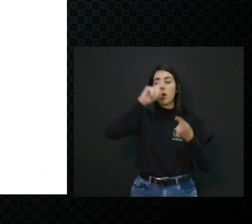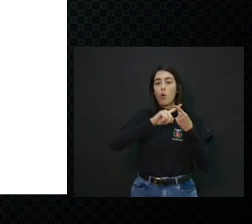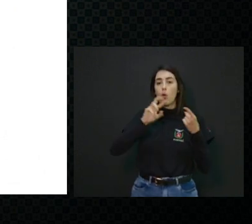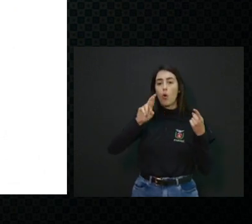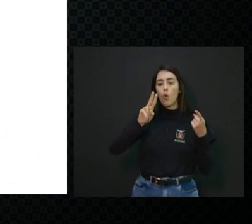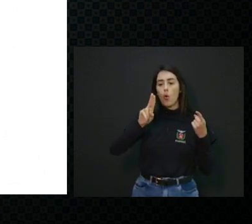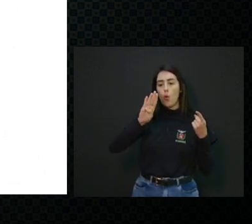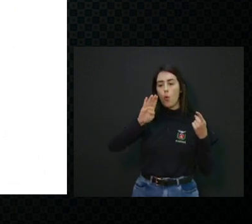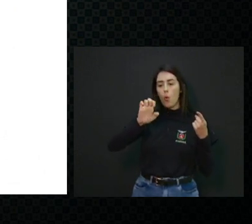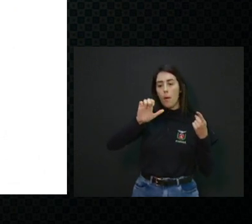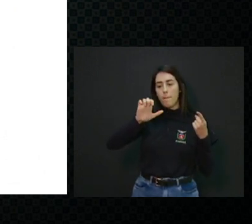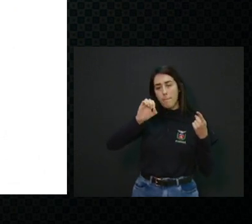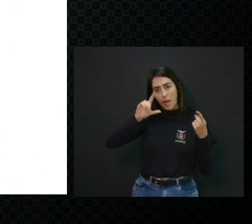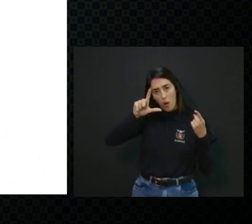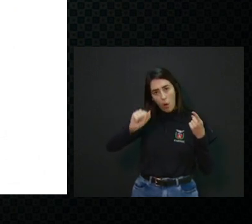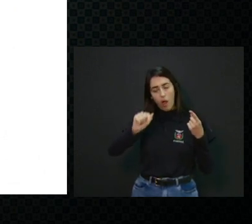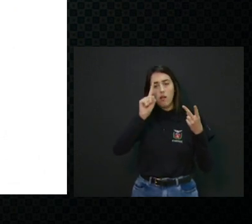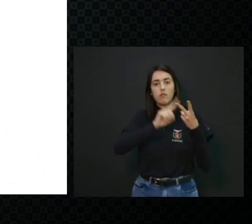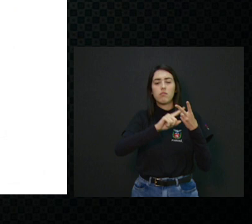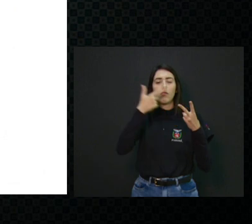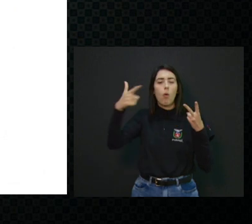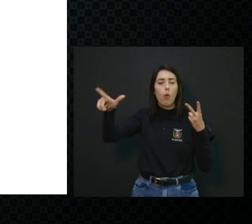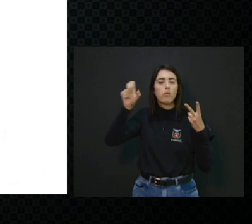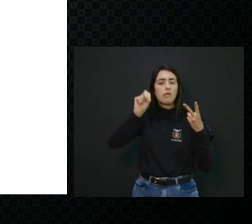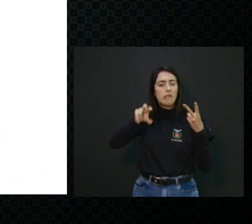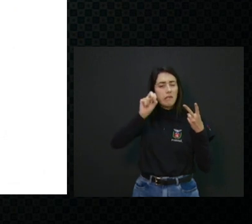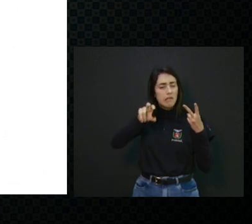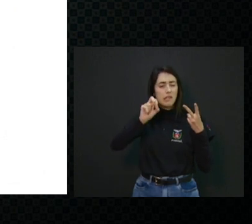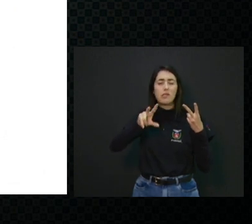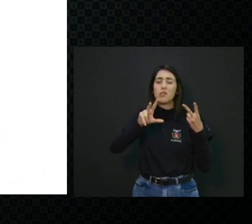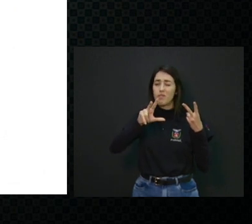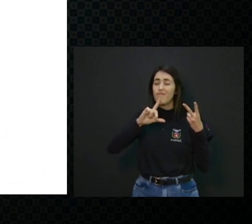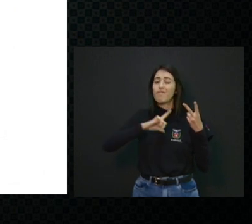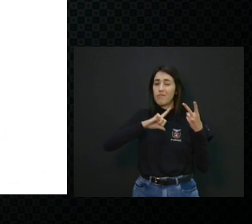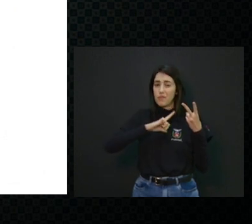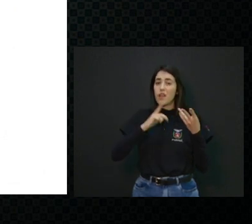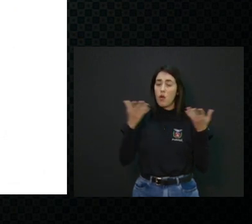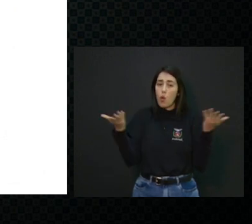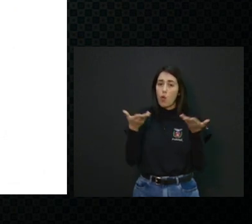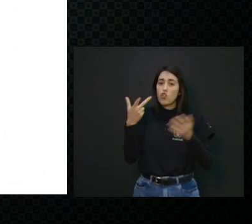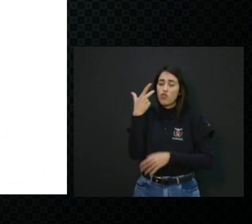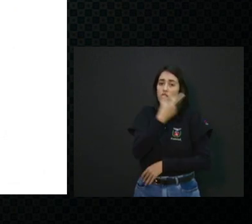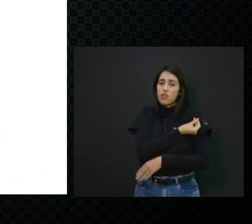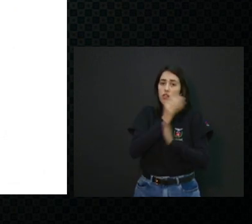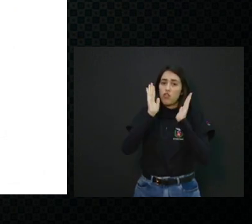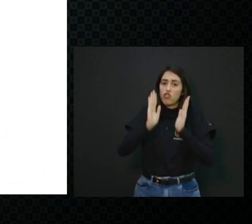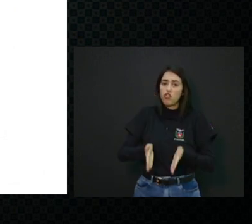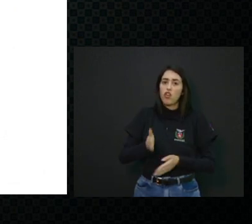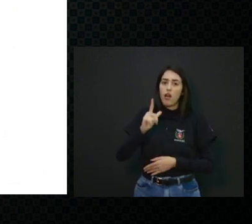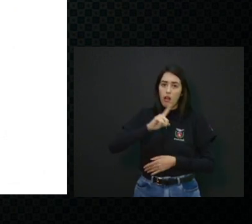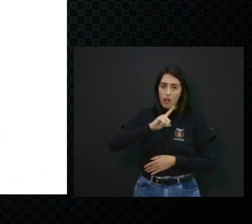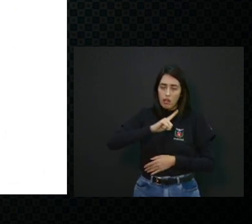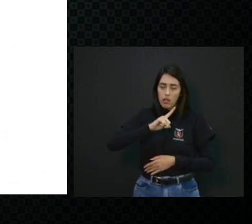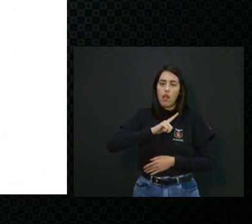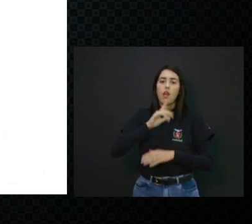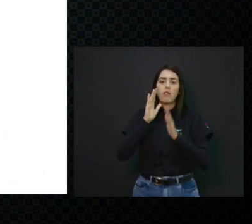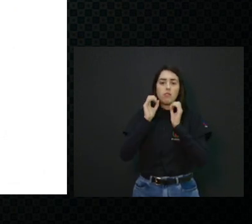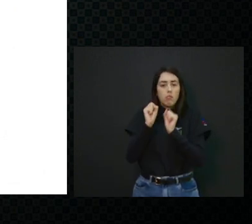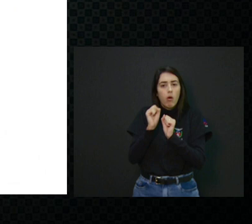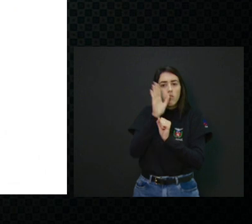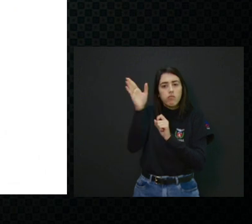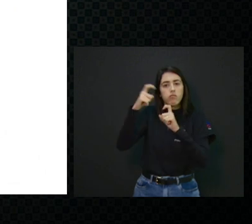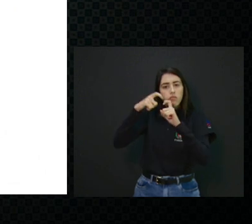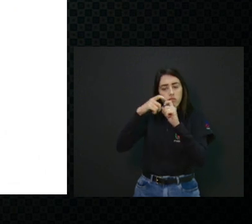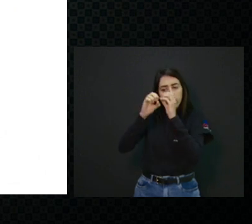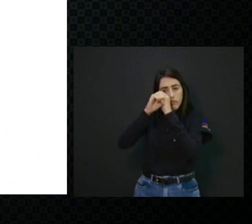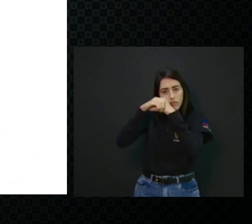o citomegalovírus, né, que também hoje nós já temos a vacina também, já tem exames para saber se você tem